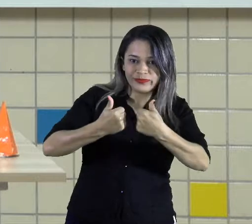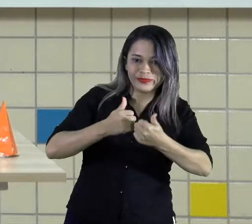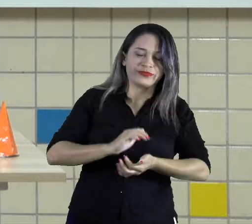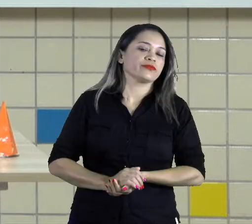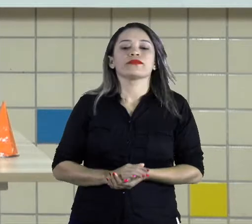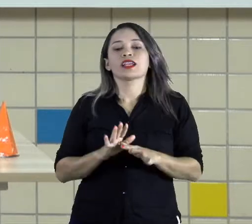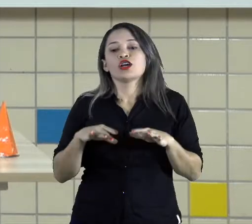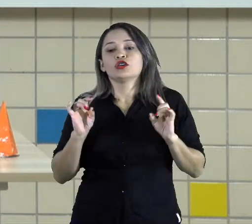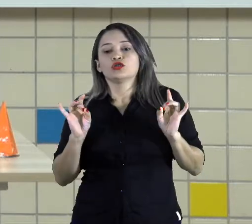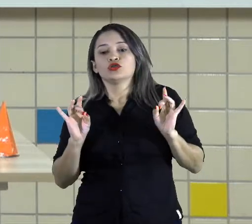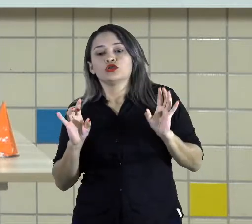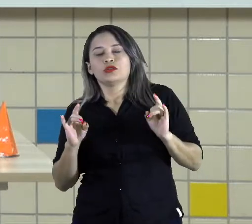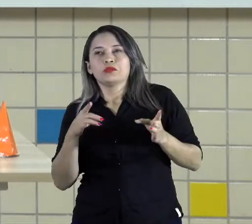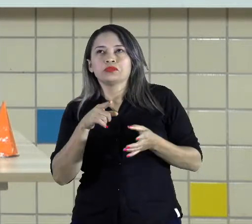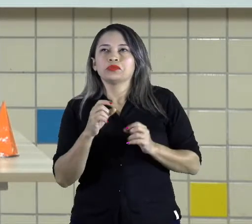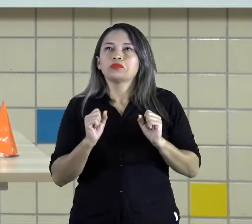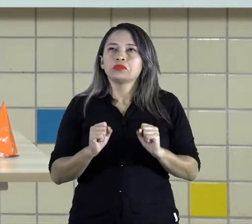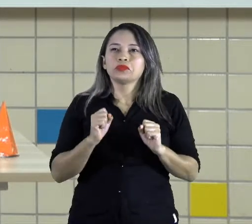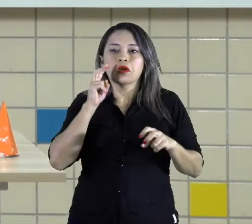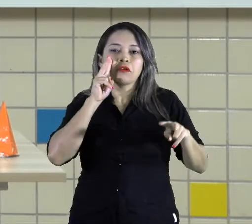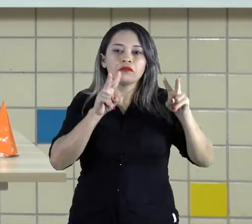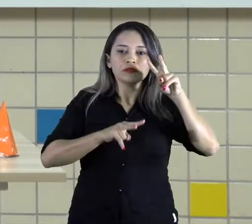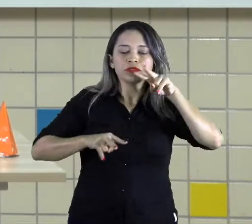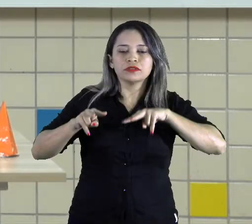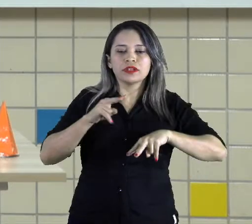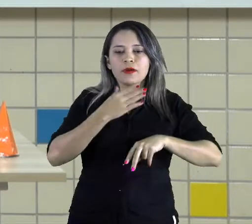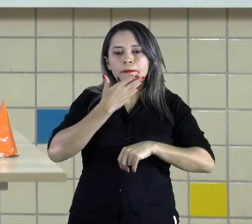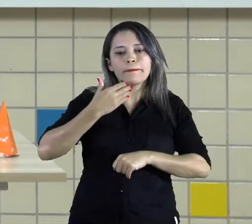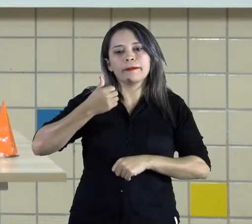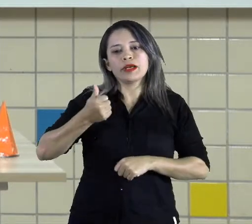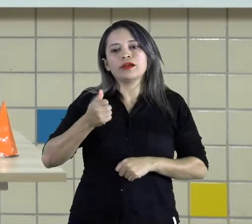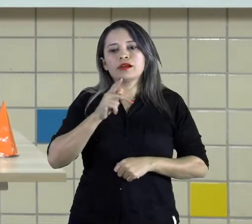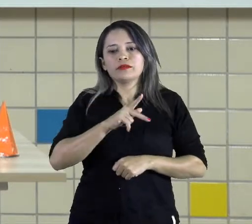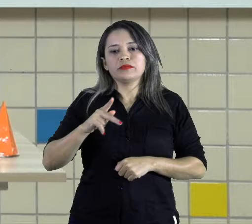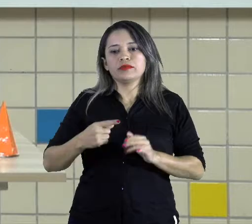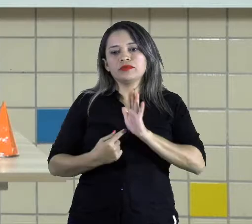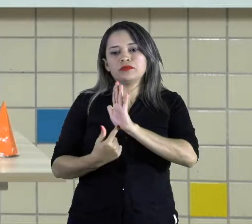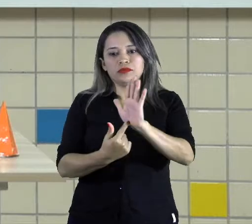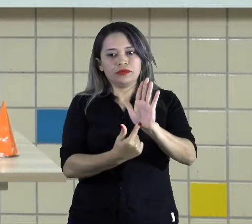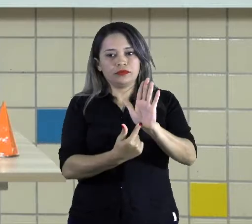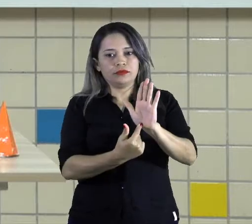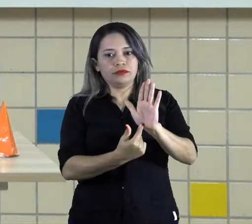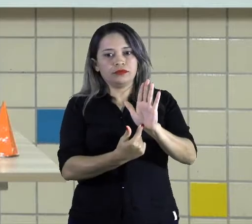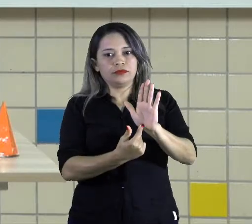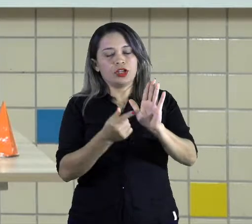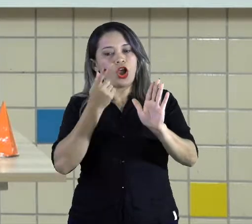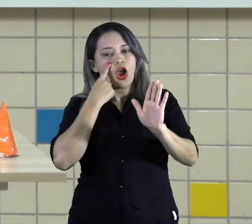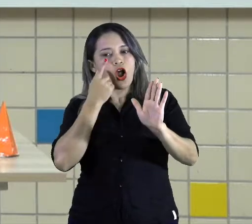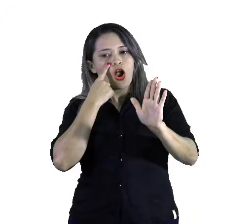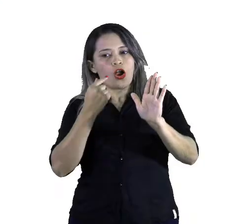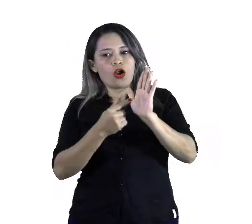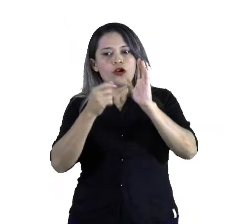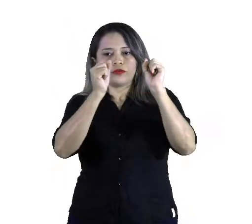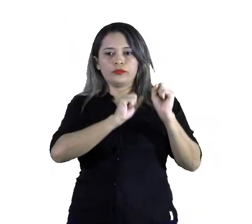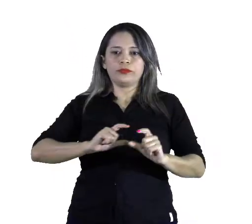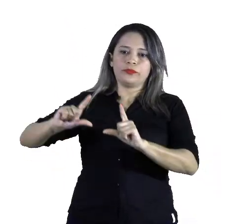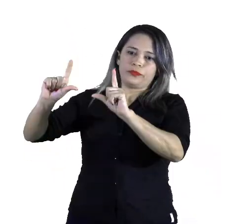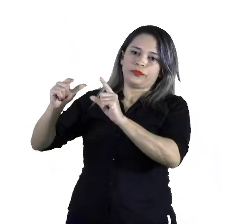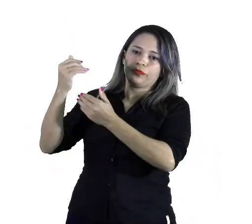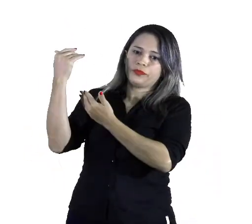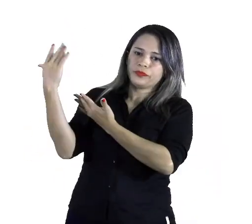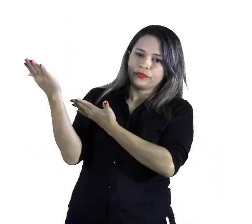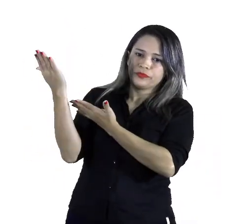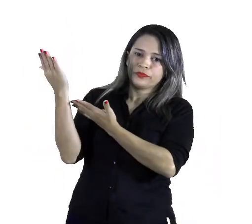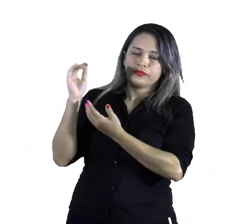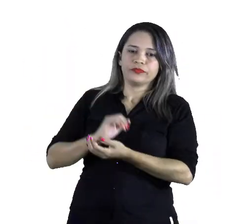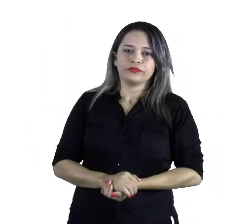Então, só para vocês poderem visualizar melhor ainda do que a professora mostrando. Olha, dá uma olhadinha no slide aí. Você olha no slide